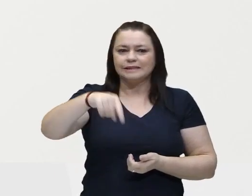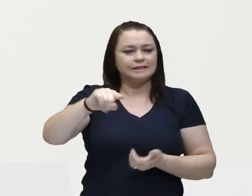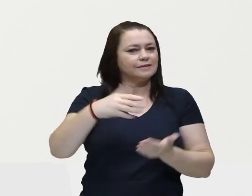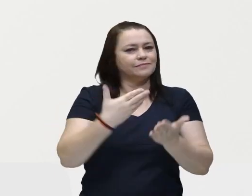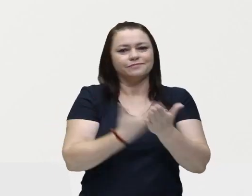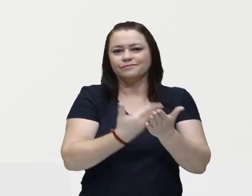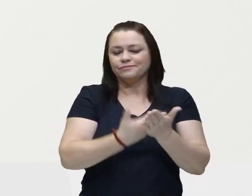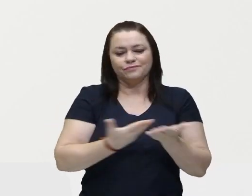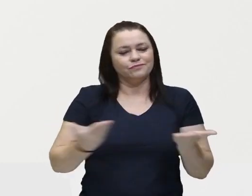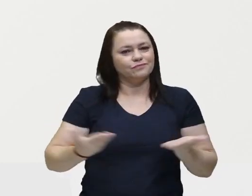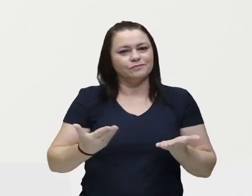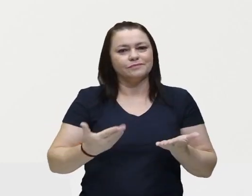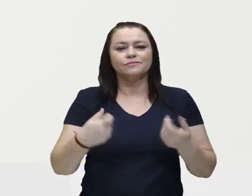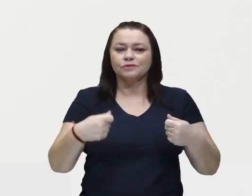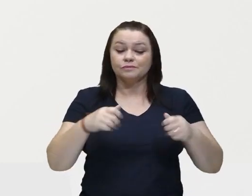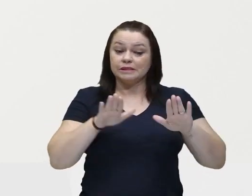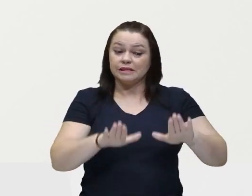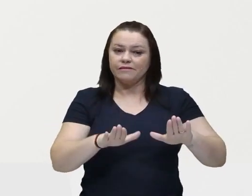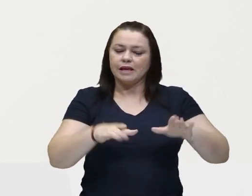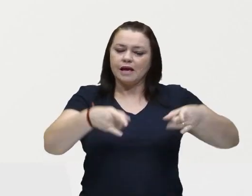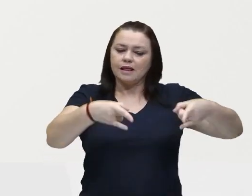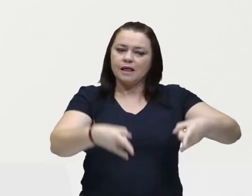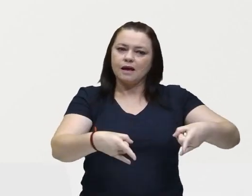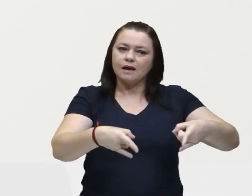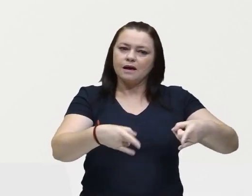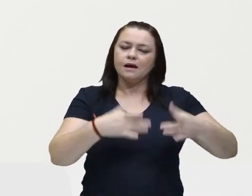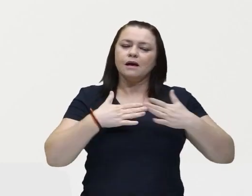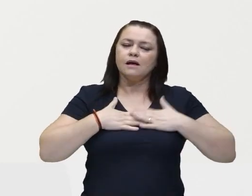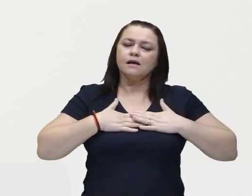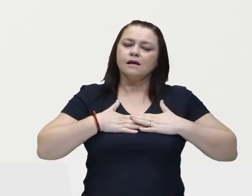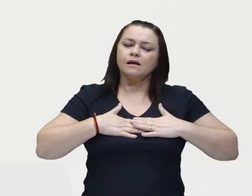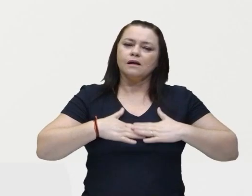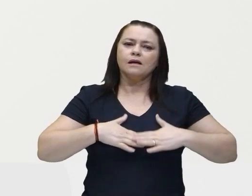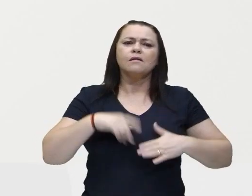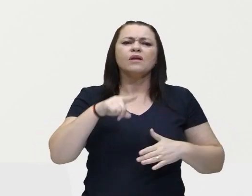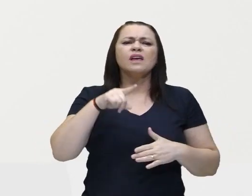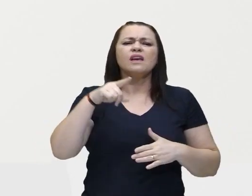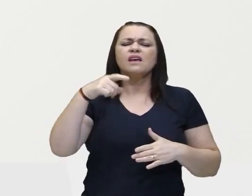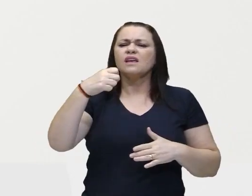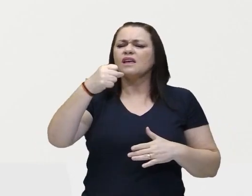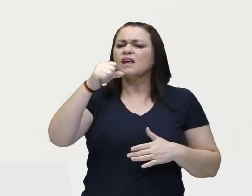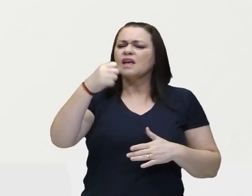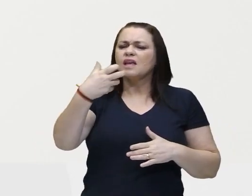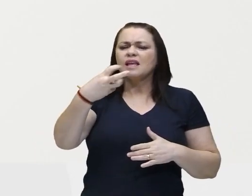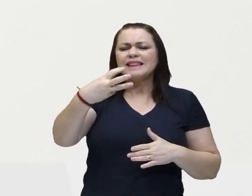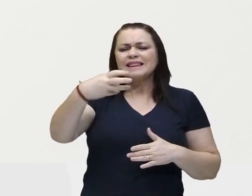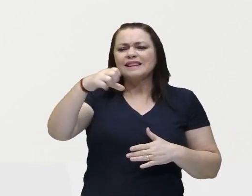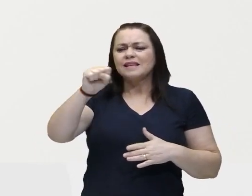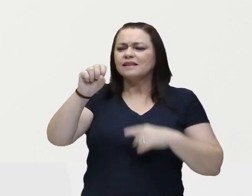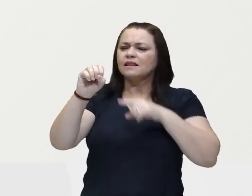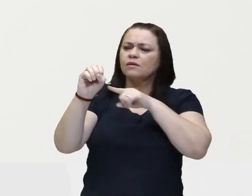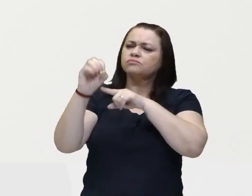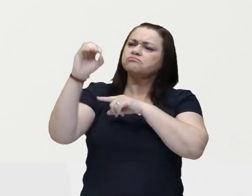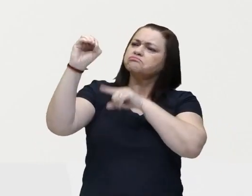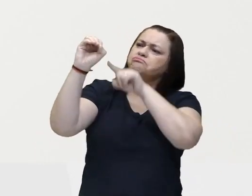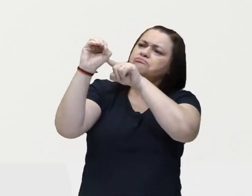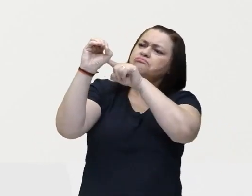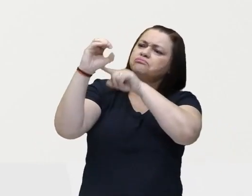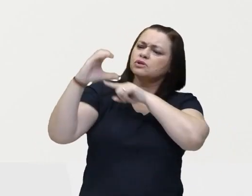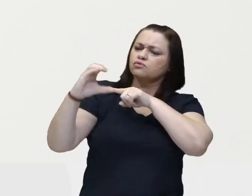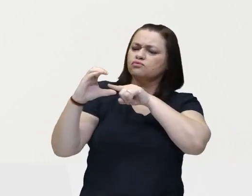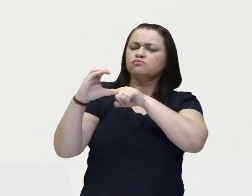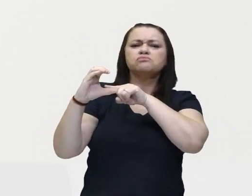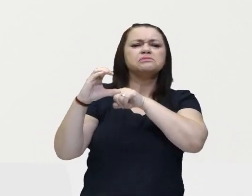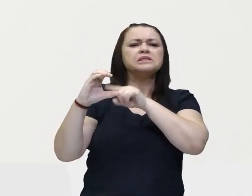aula hoje, que ele vai ter que ficar de cama. Então, ó, o que é isso aqui, professor? Essa bolinha, esse C. Essa bolinha, vamos